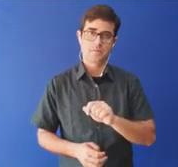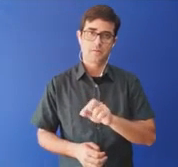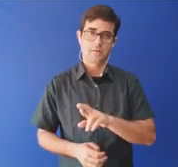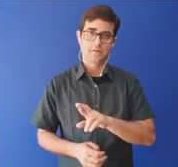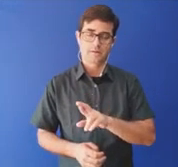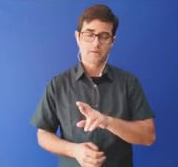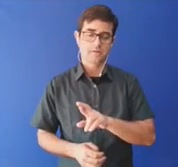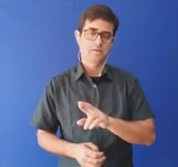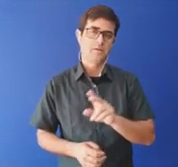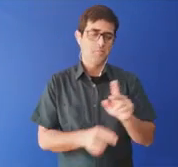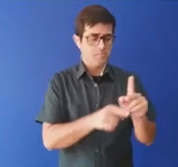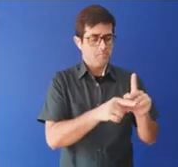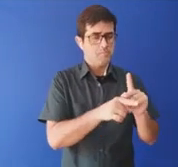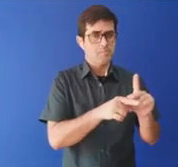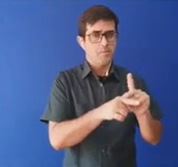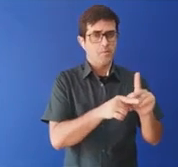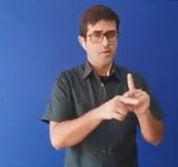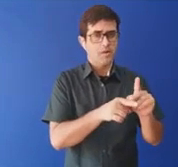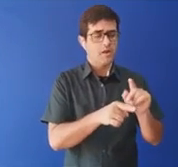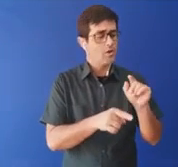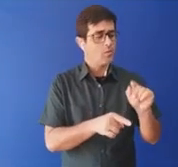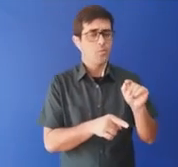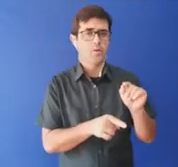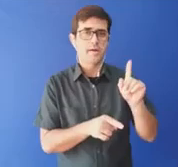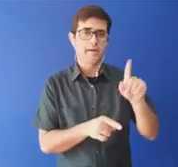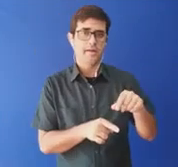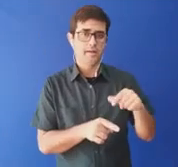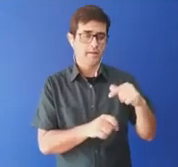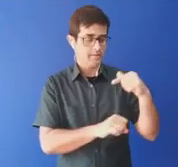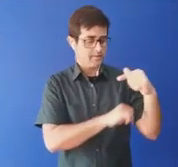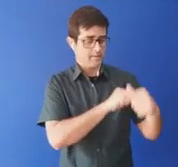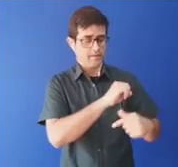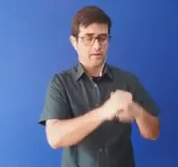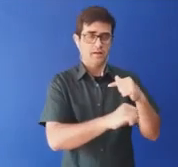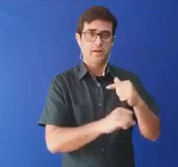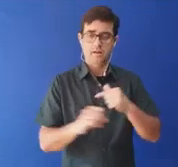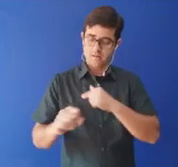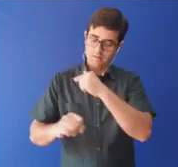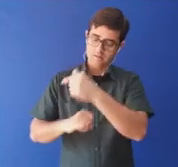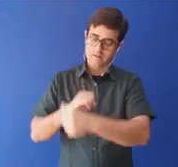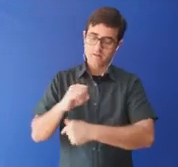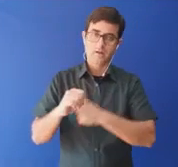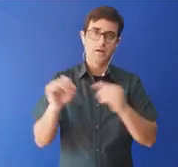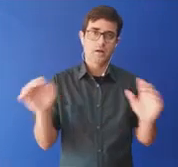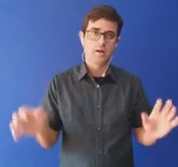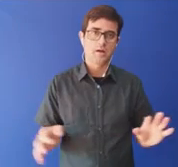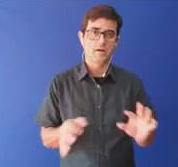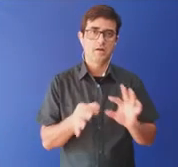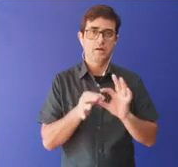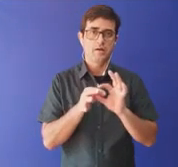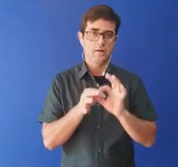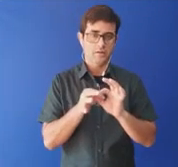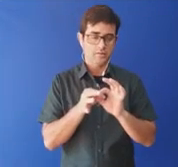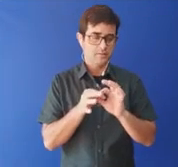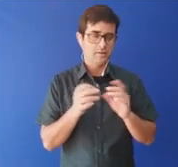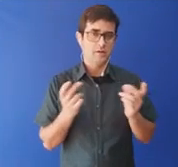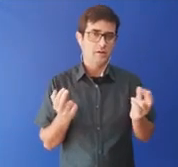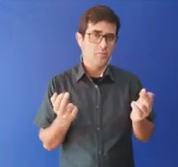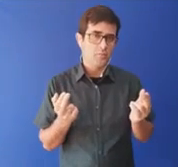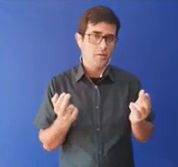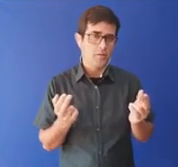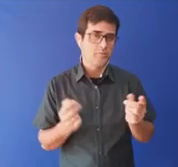ligação covalente apolar. A ligação covalente polar é aquela que envolve, a ligação entre